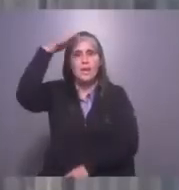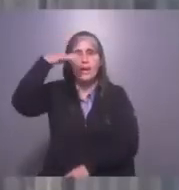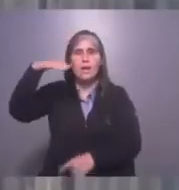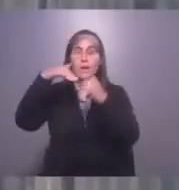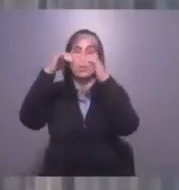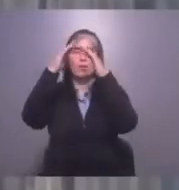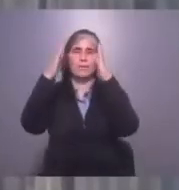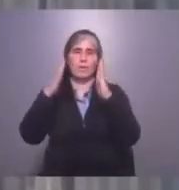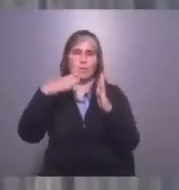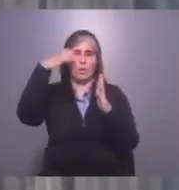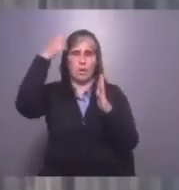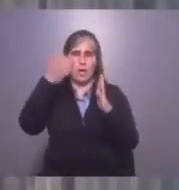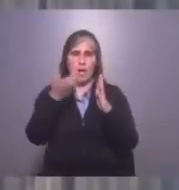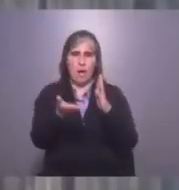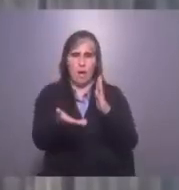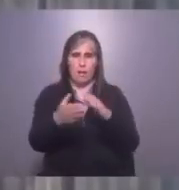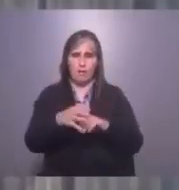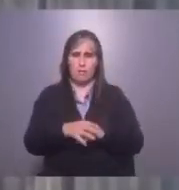Amós respondeu a Amazias: